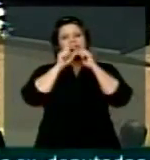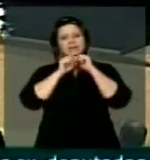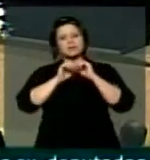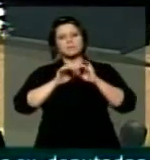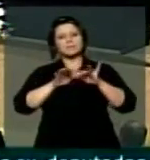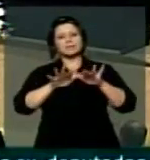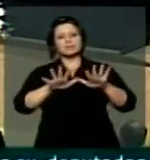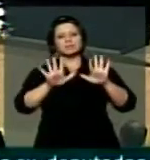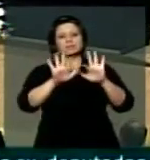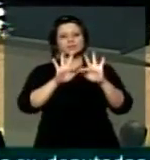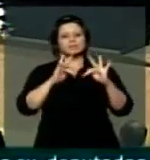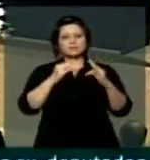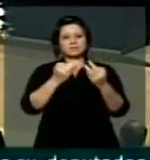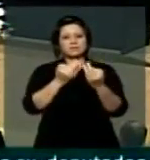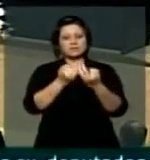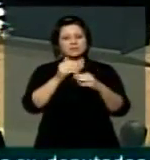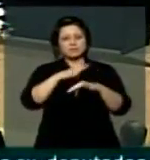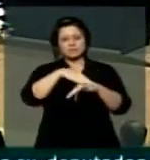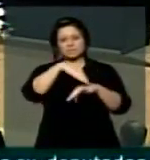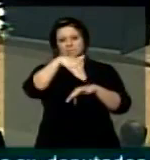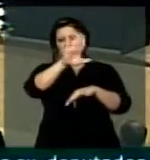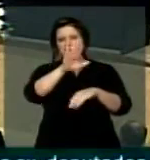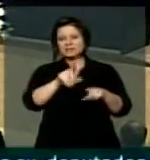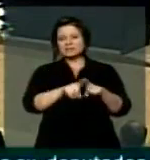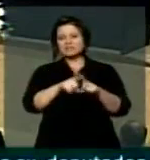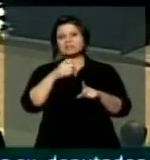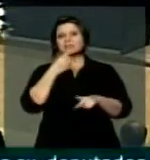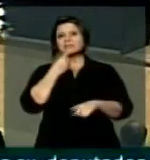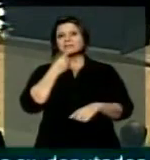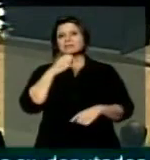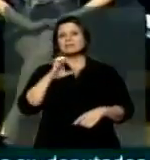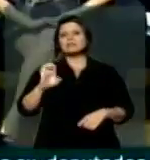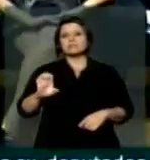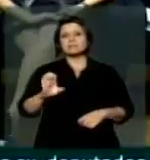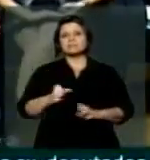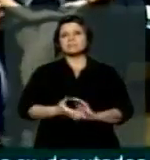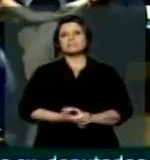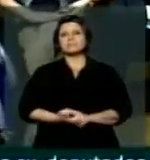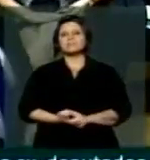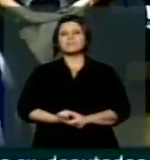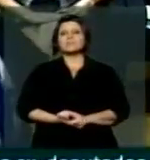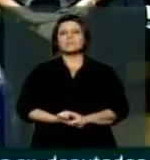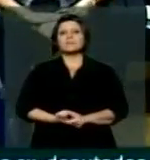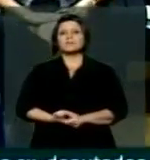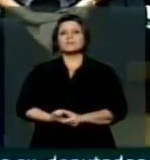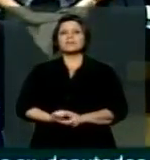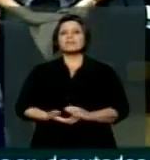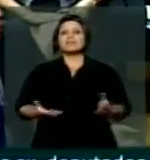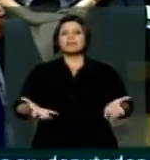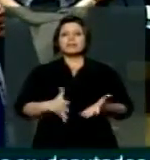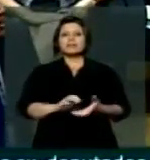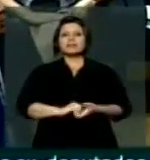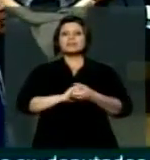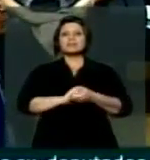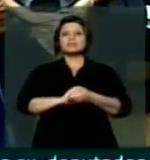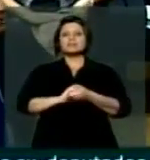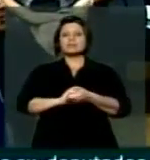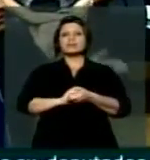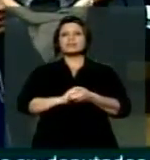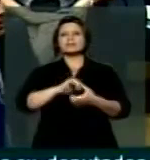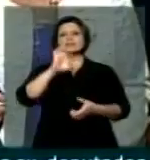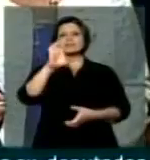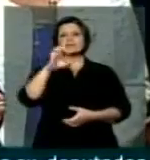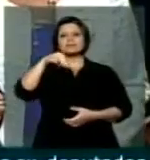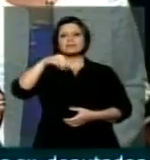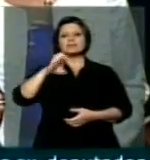ainda mais a família do nosso querido companheiro Eduardo Campos. Quero saudar igualmente ao